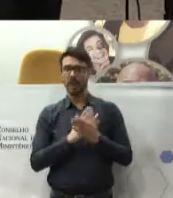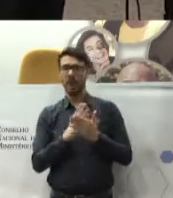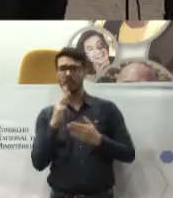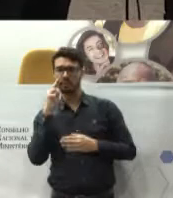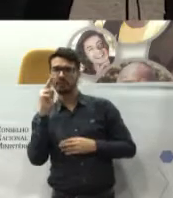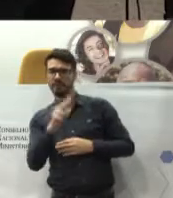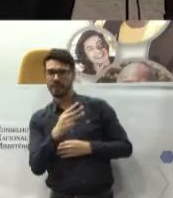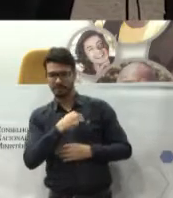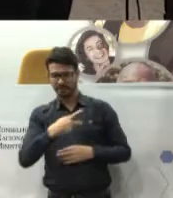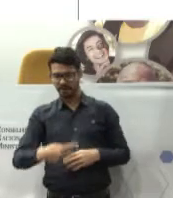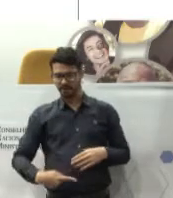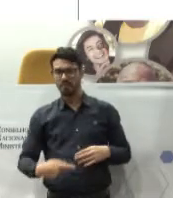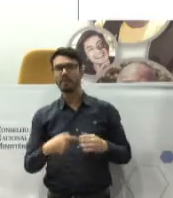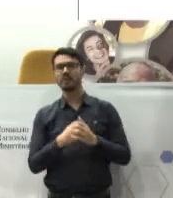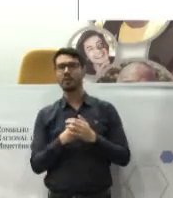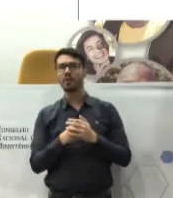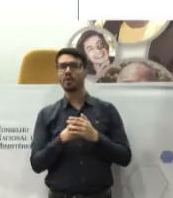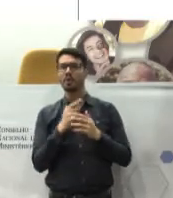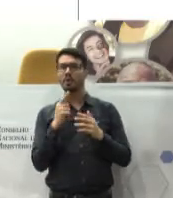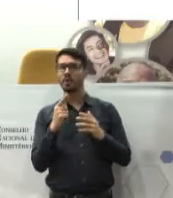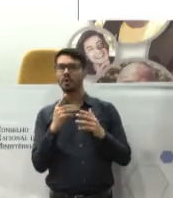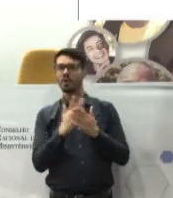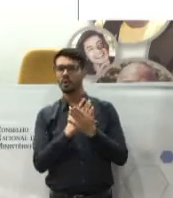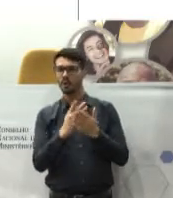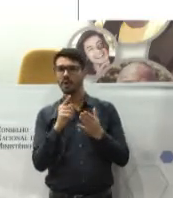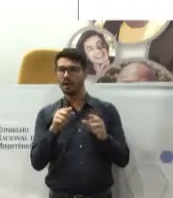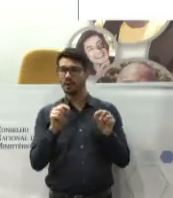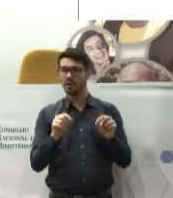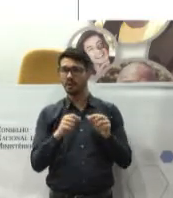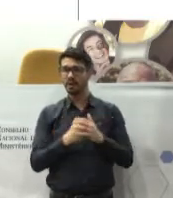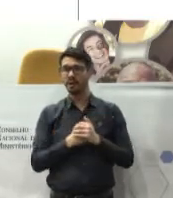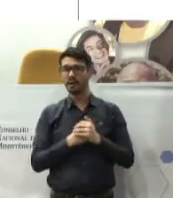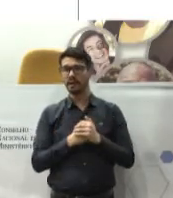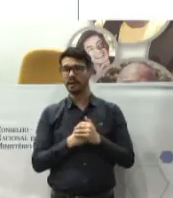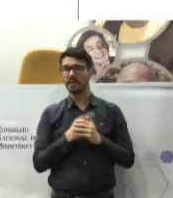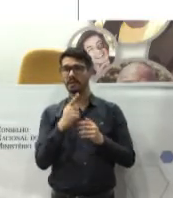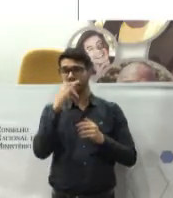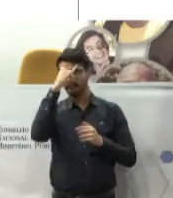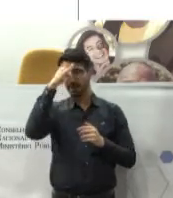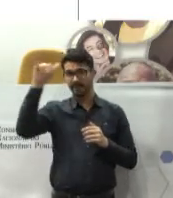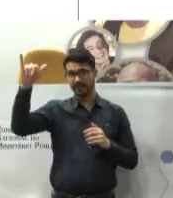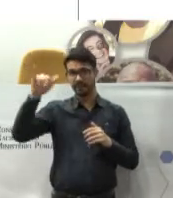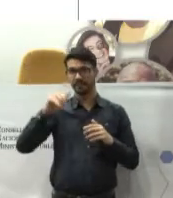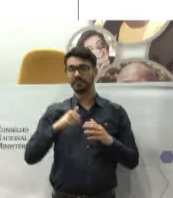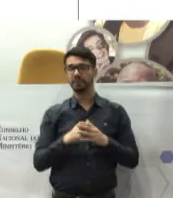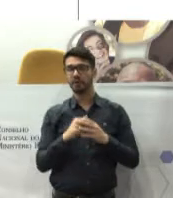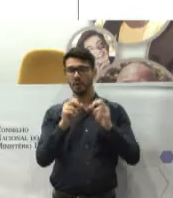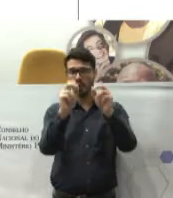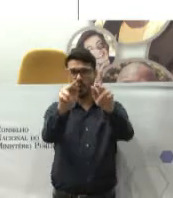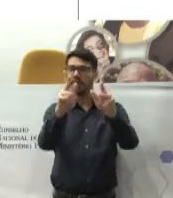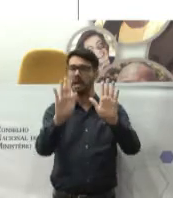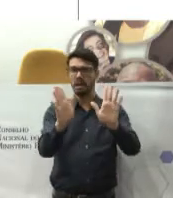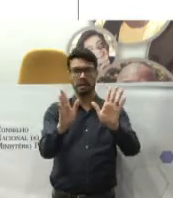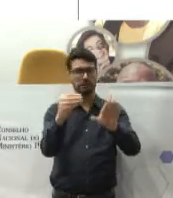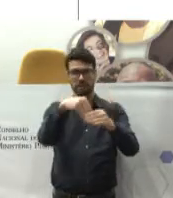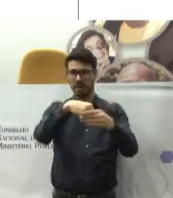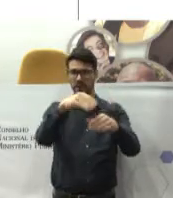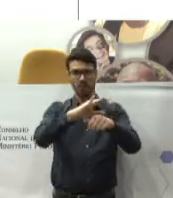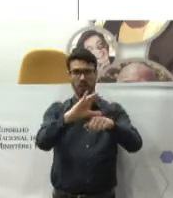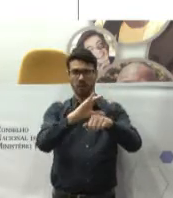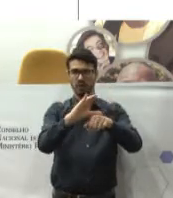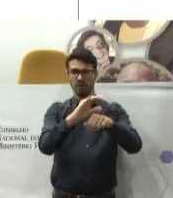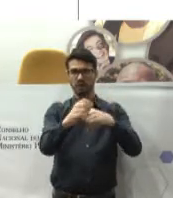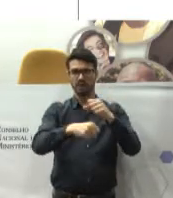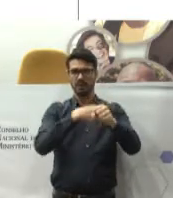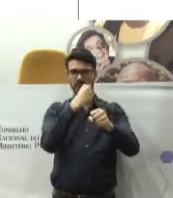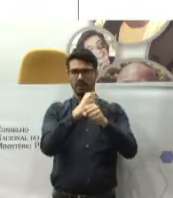Ministério Público, como agimos em saúde. A questão é a seguinte, vamos trabalhar em prevenção. Tá, está na Constituição desde 88,